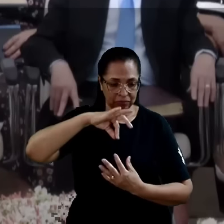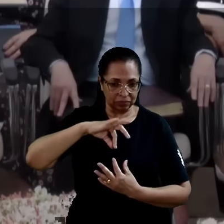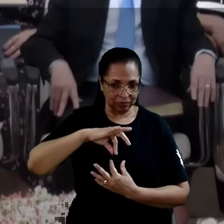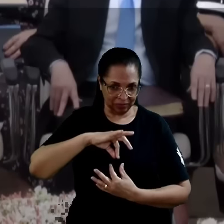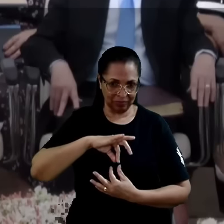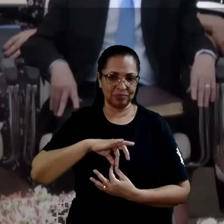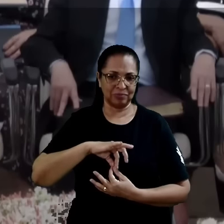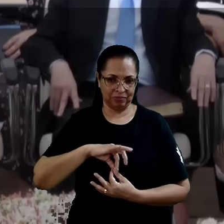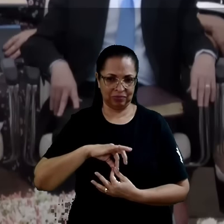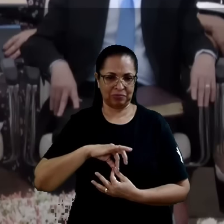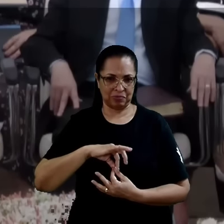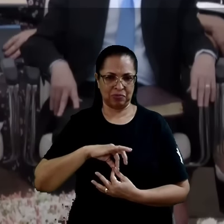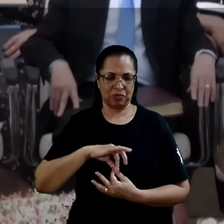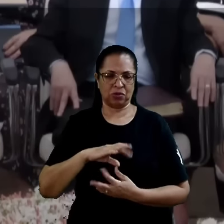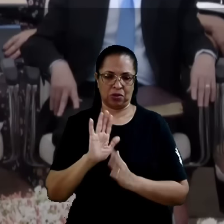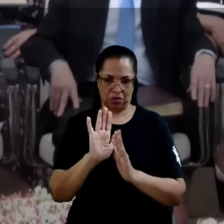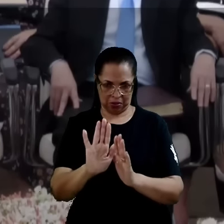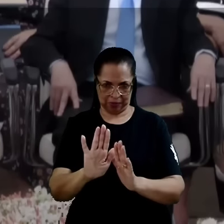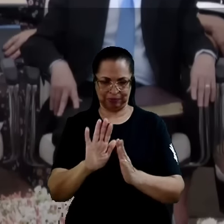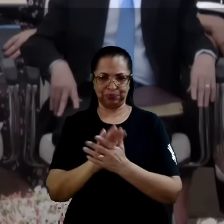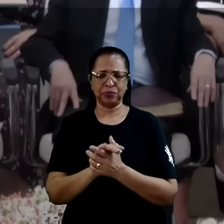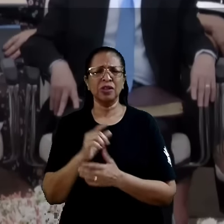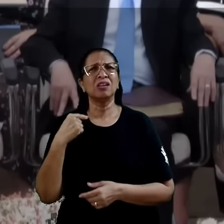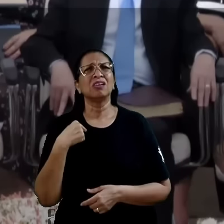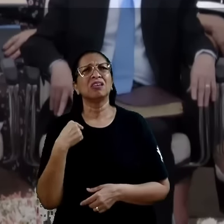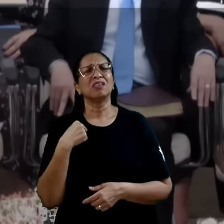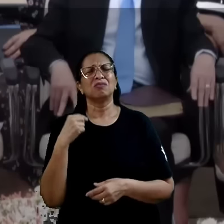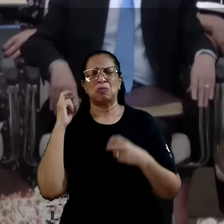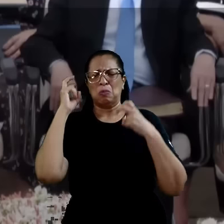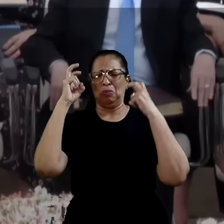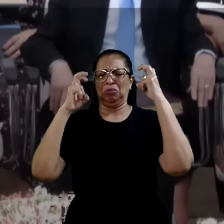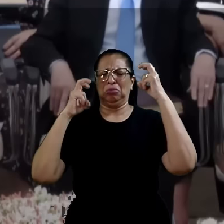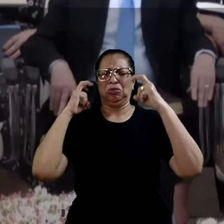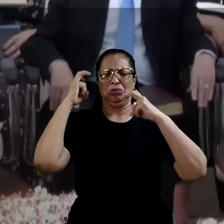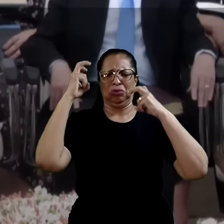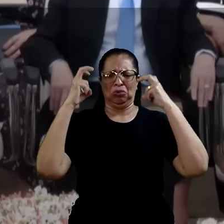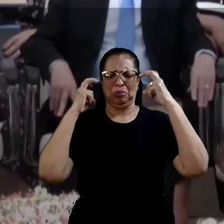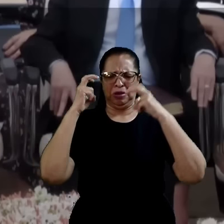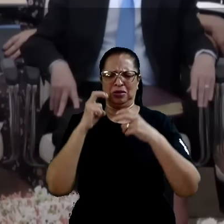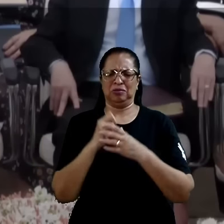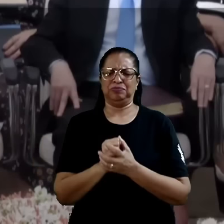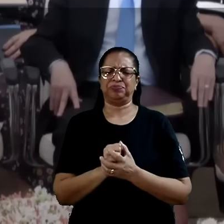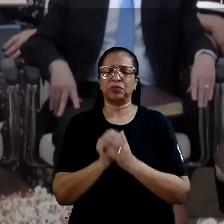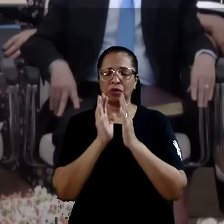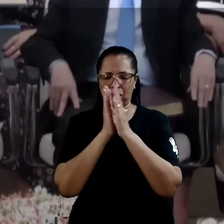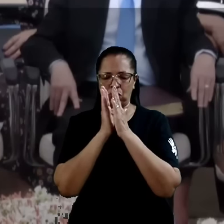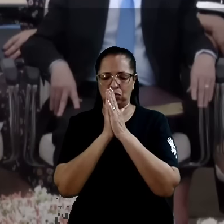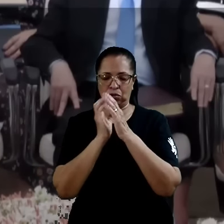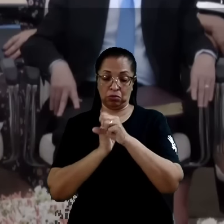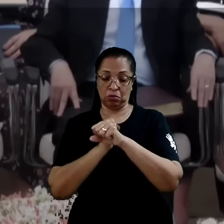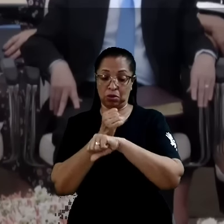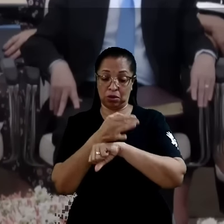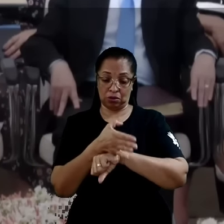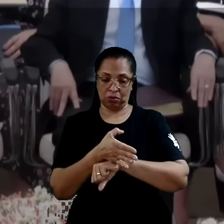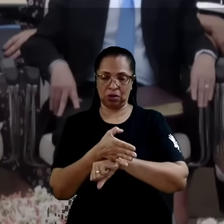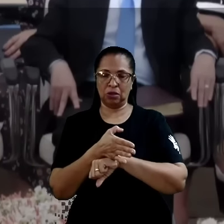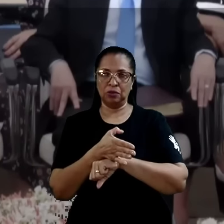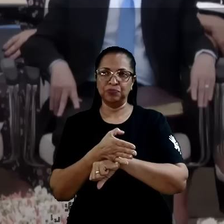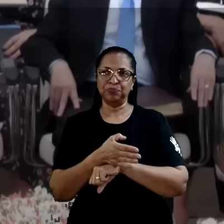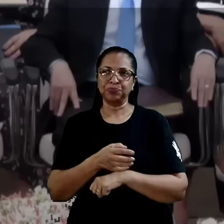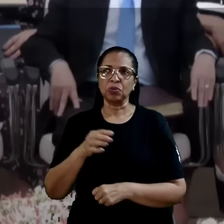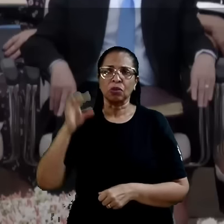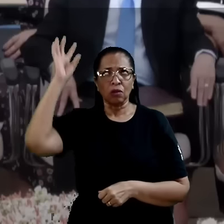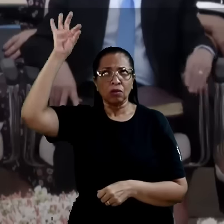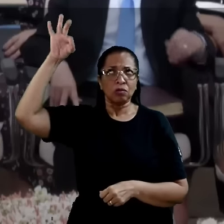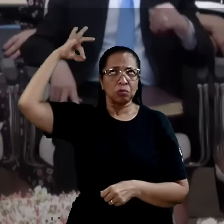deu na madrugada o espírito me mostrou aqui agora eu vou dizer eu lembro de uma do meu avô sempre fui curiosa ouvi atrás das